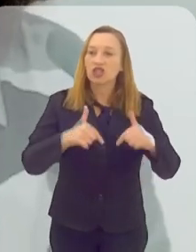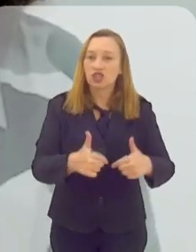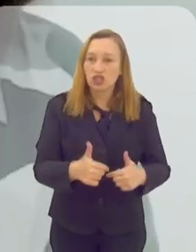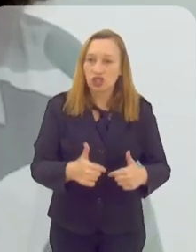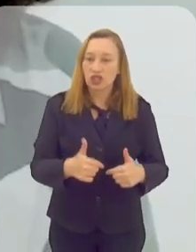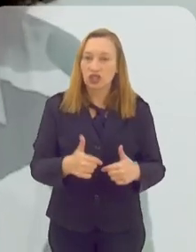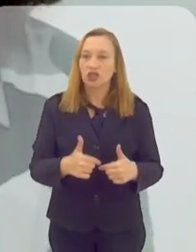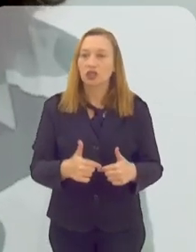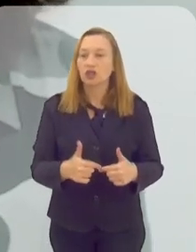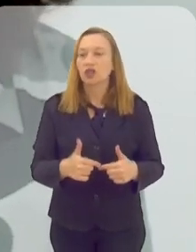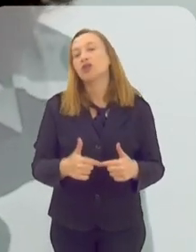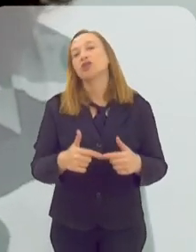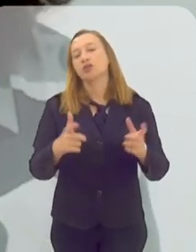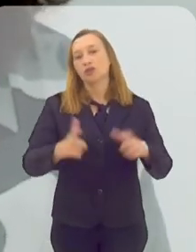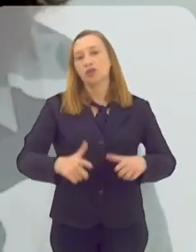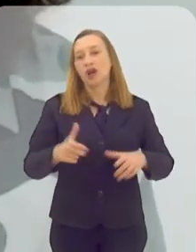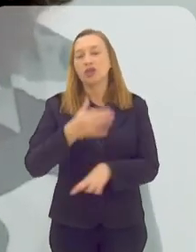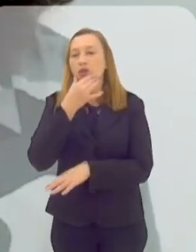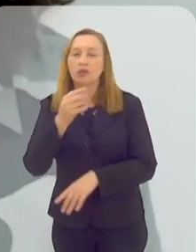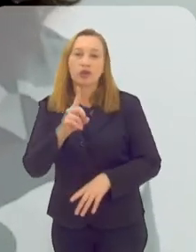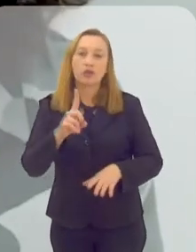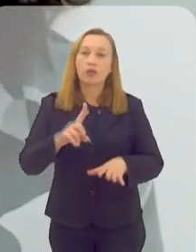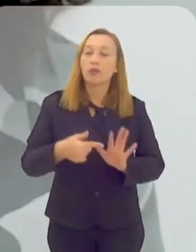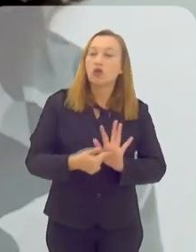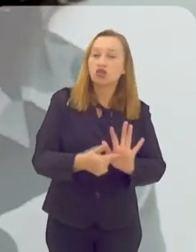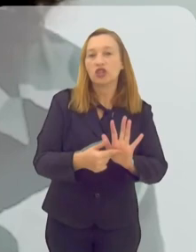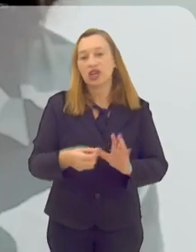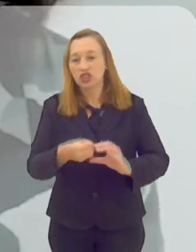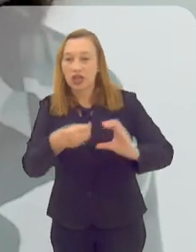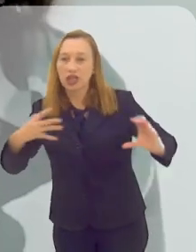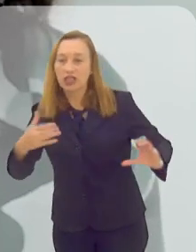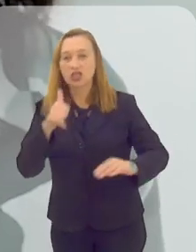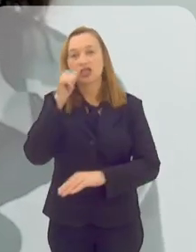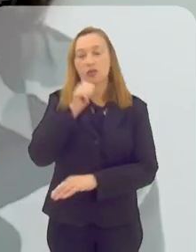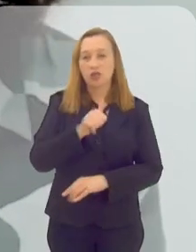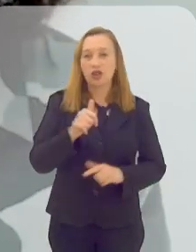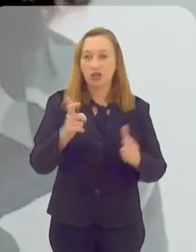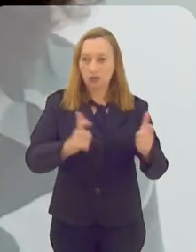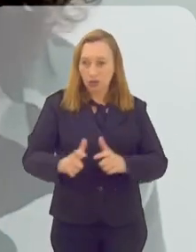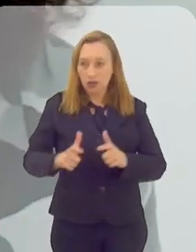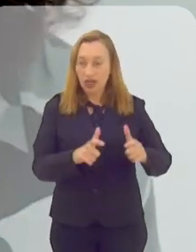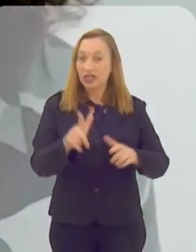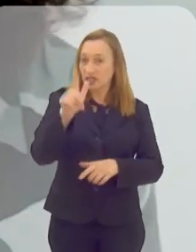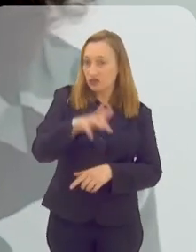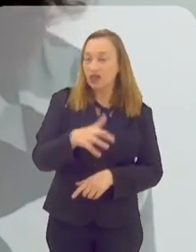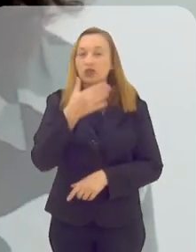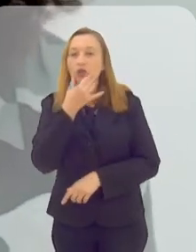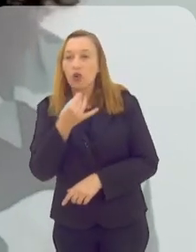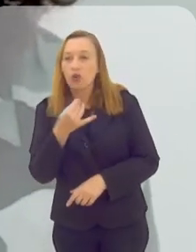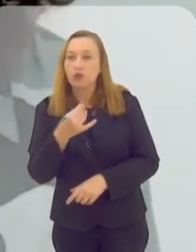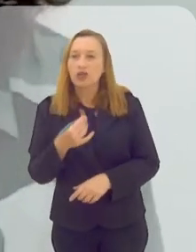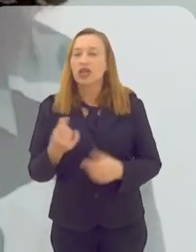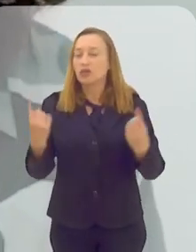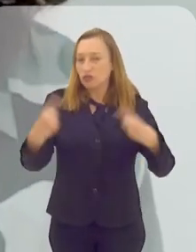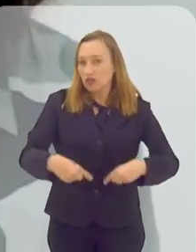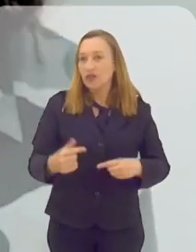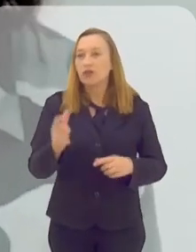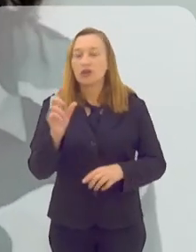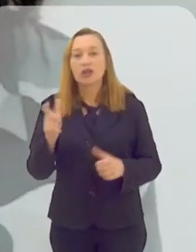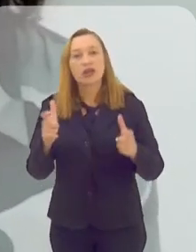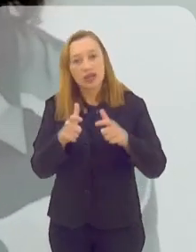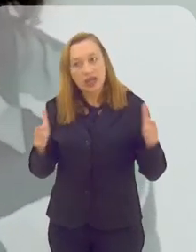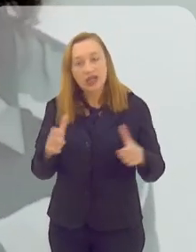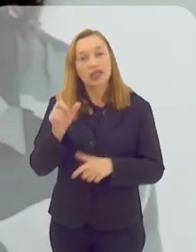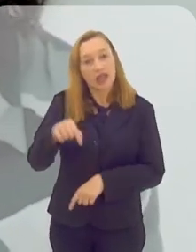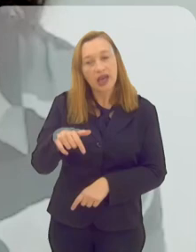do homem, mas de buscar um espaço específico, levando em consideração as características femininas, que são diferentes das masculinas.